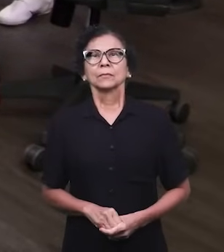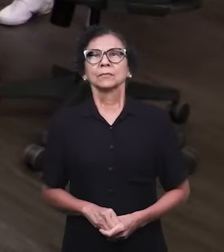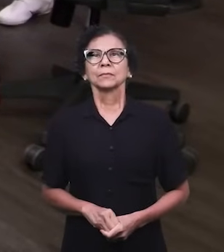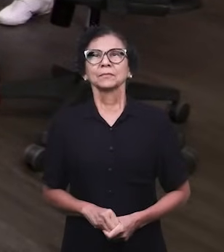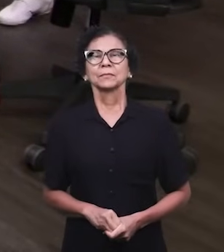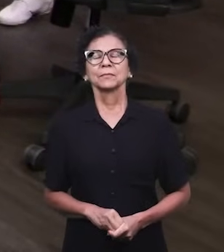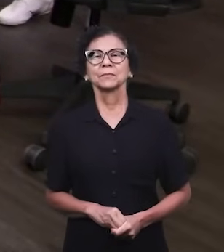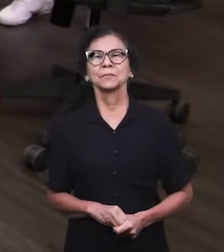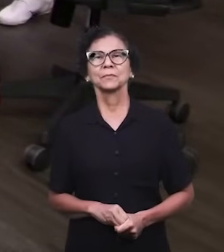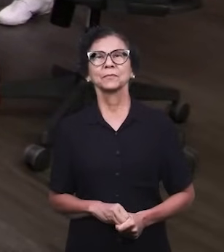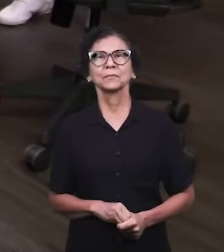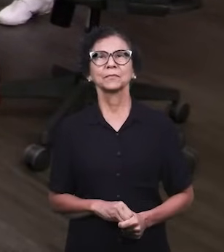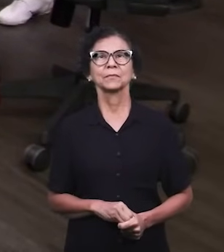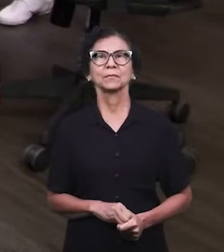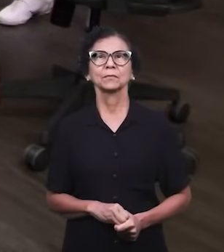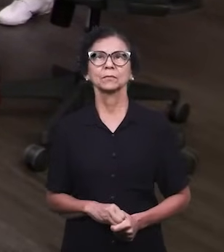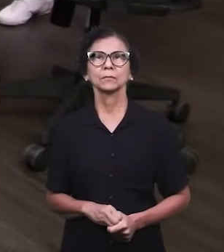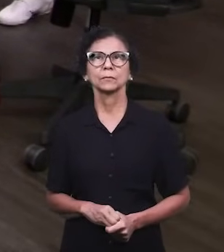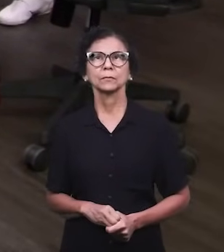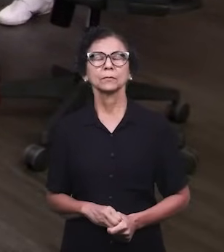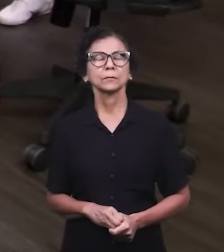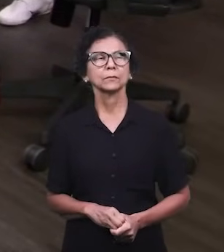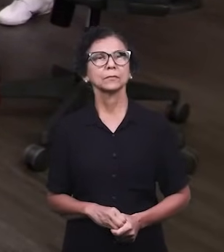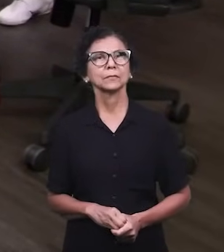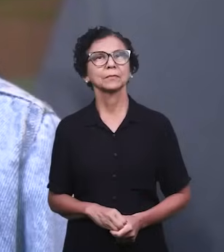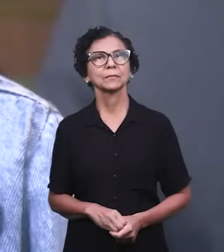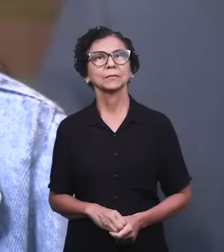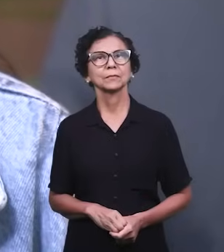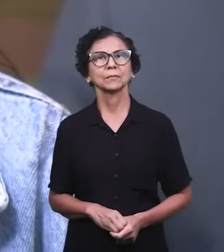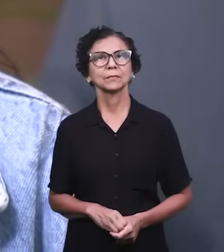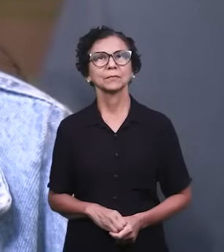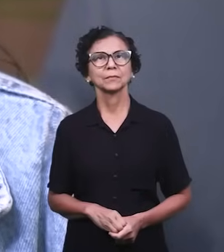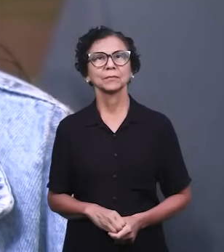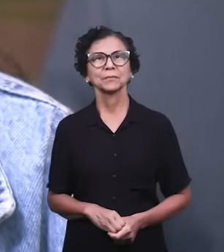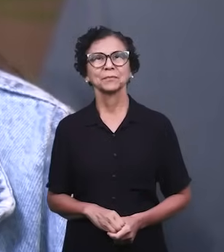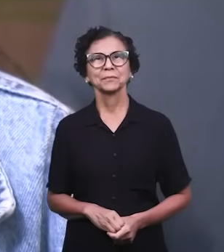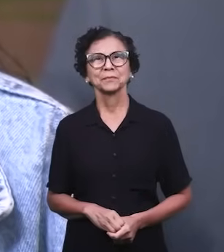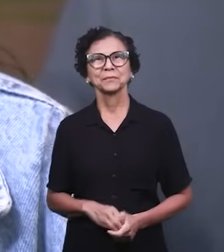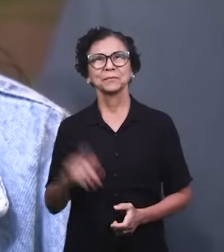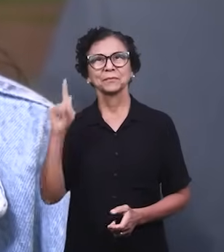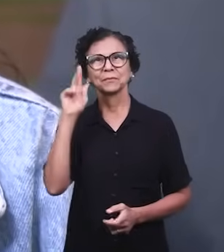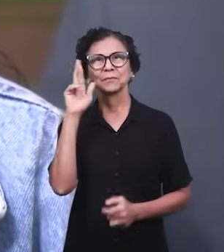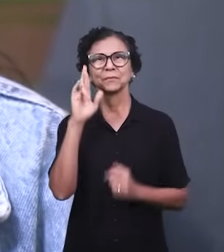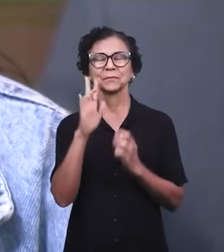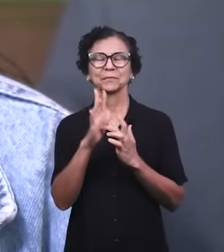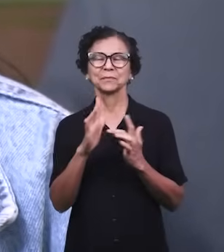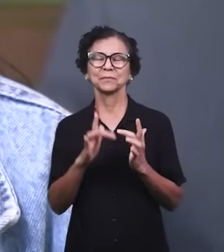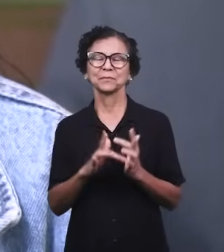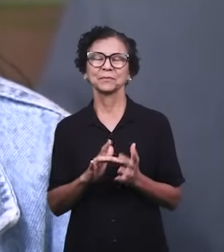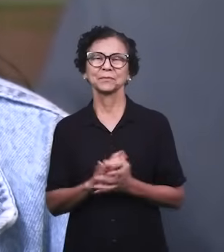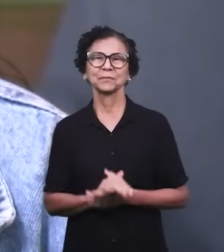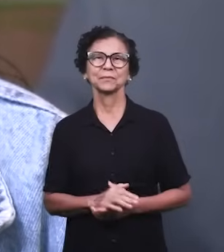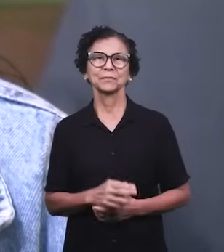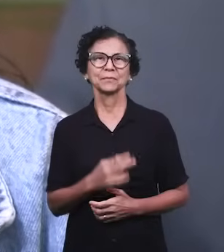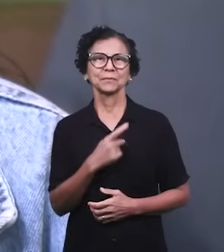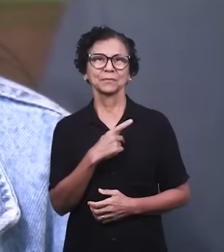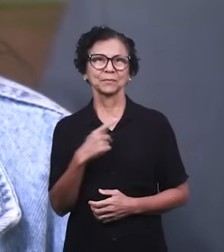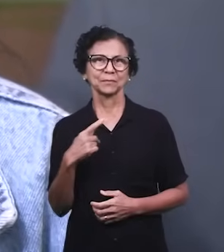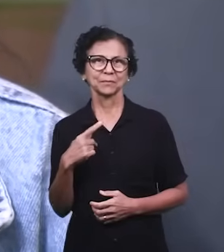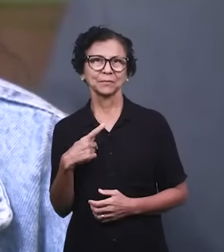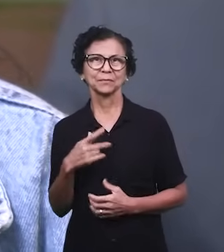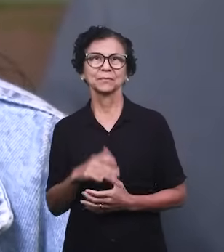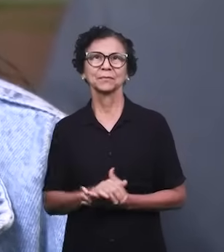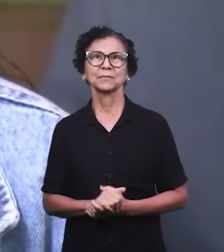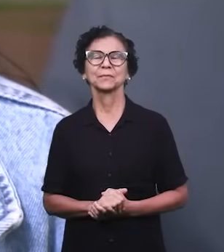o nome dela completo, o nome do pastor e de qual igreja ela é. A paz do Senhor, irmãos, a paz do Senhor, pastores. Meu nome é Esther, sou da